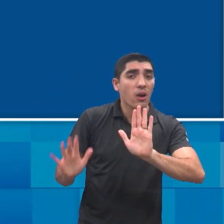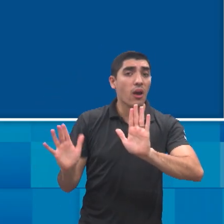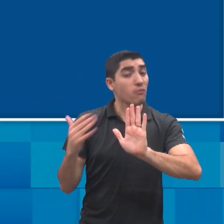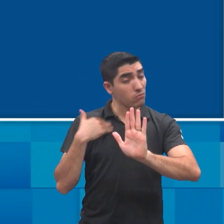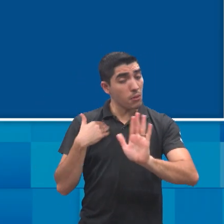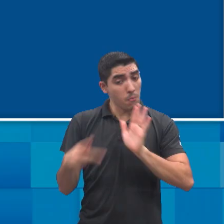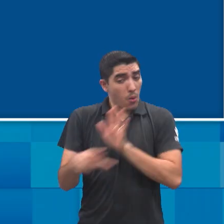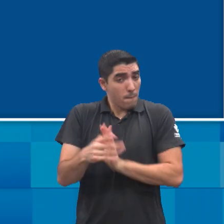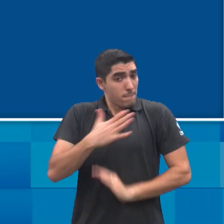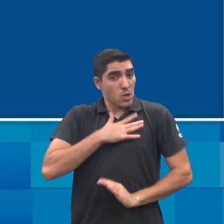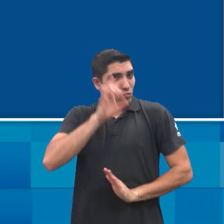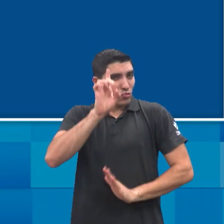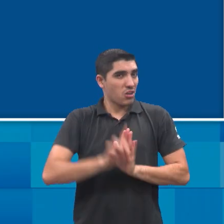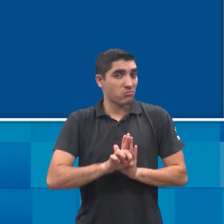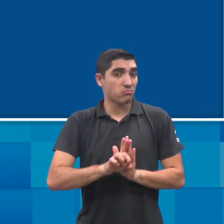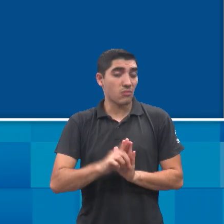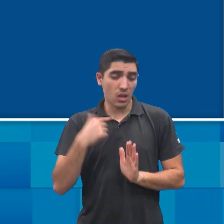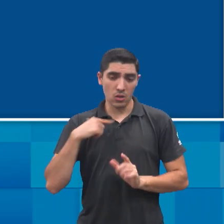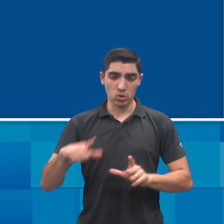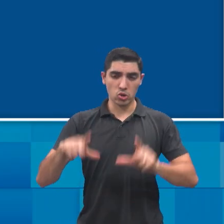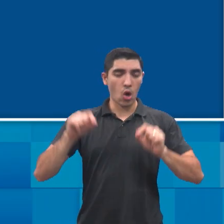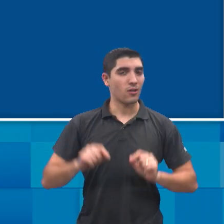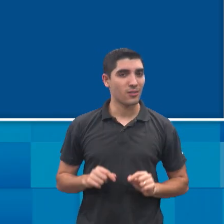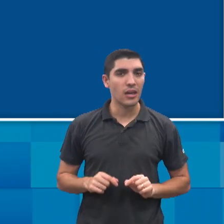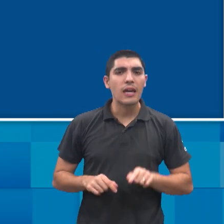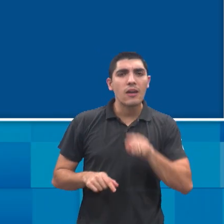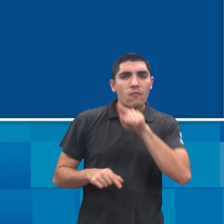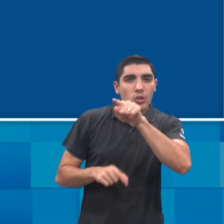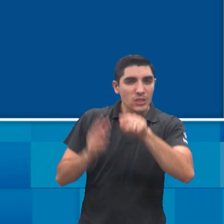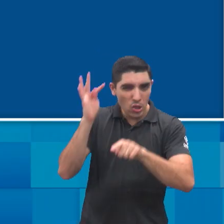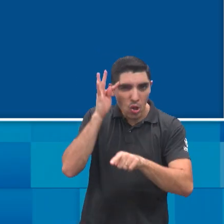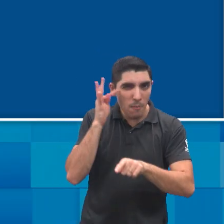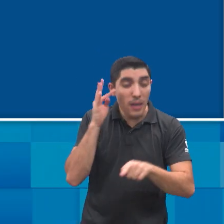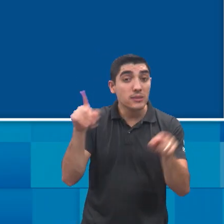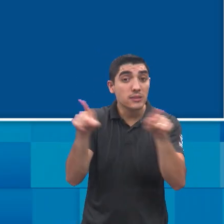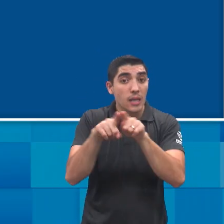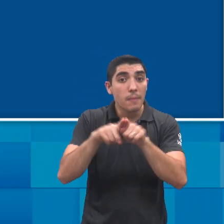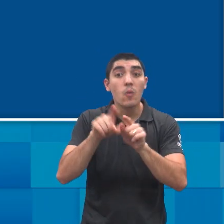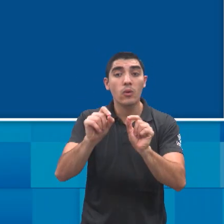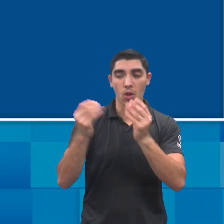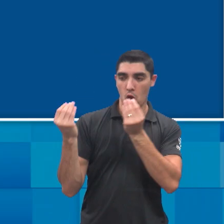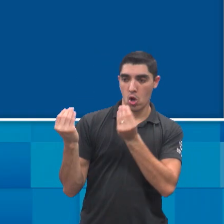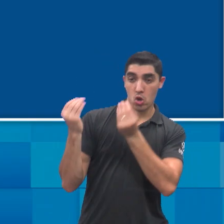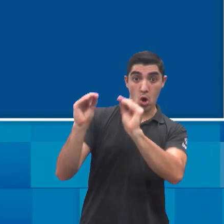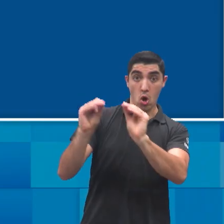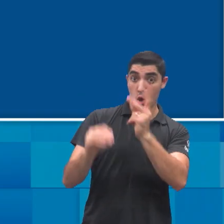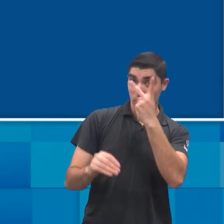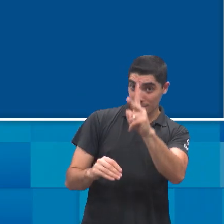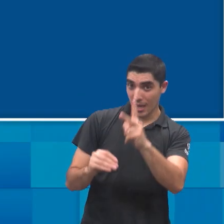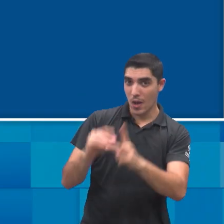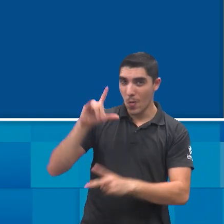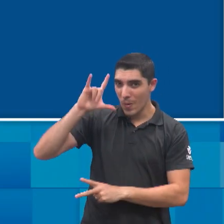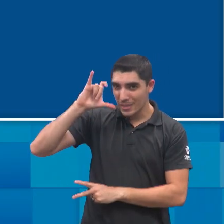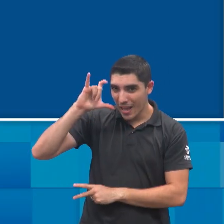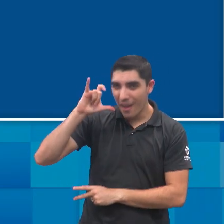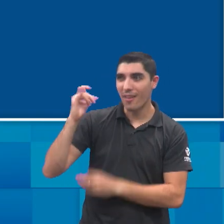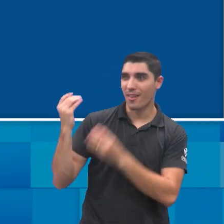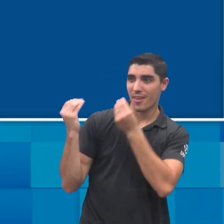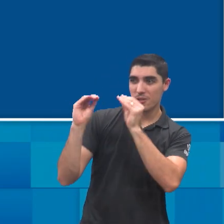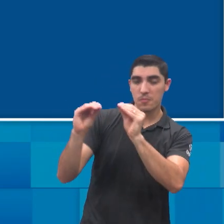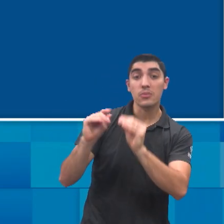E Vossa Excelência ainda teve a habilidade de colocar esse post no seu perfil e escrever embaixo assim,